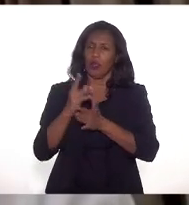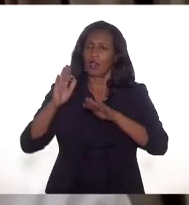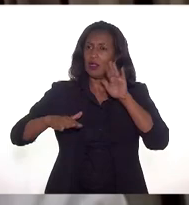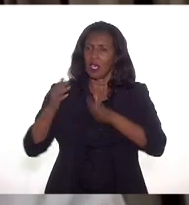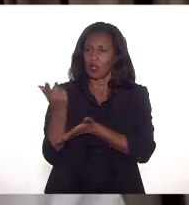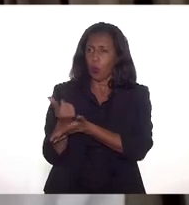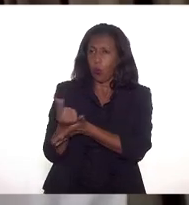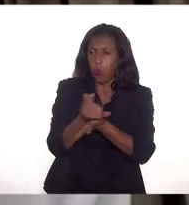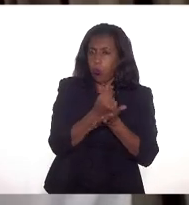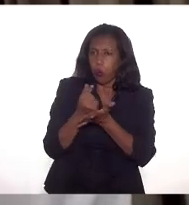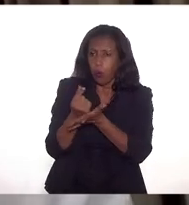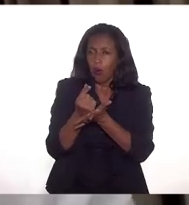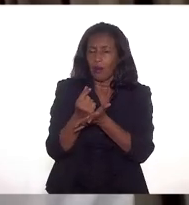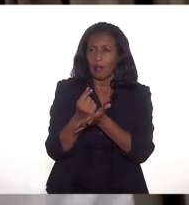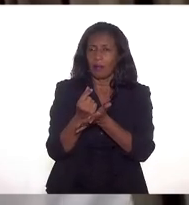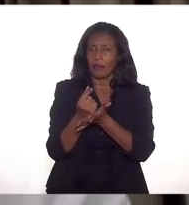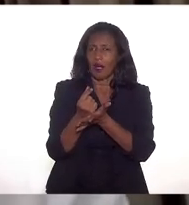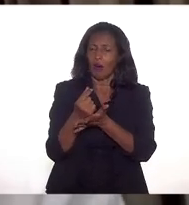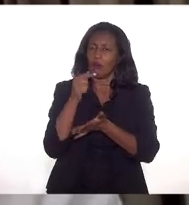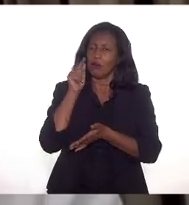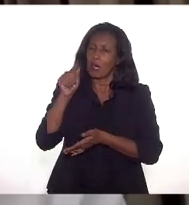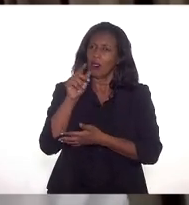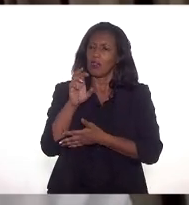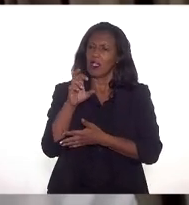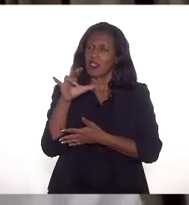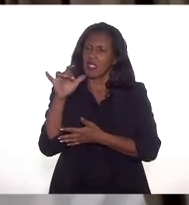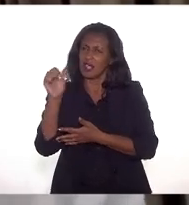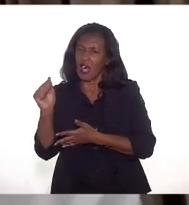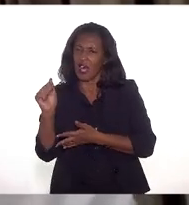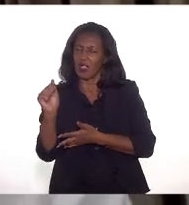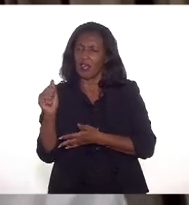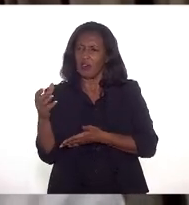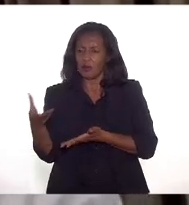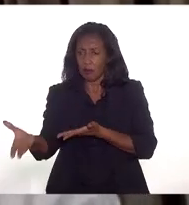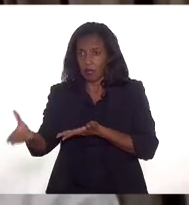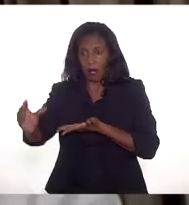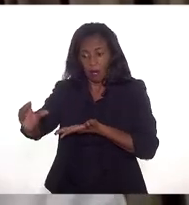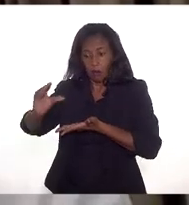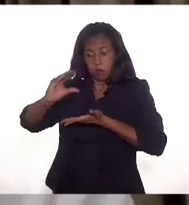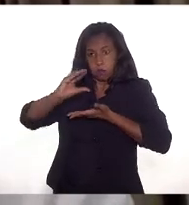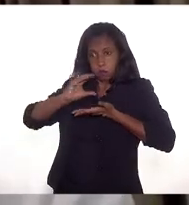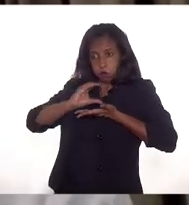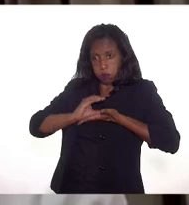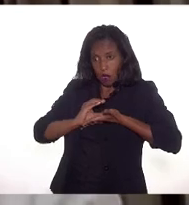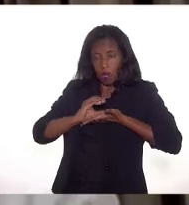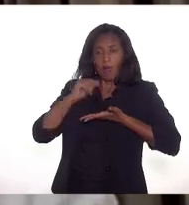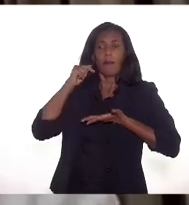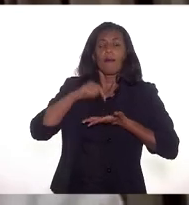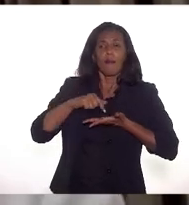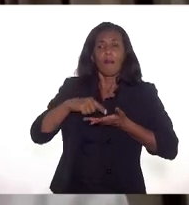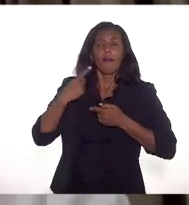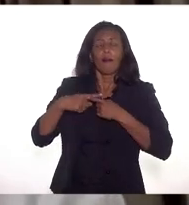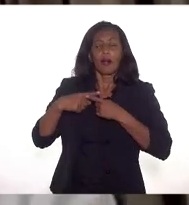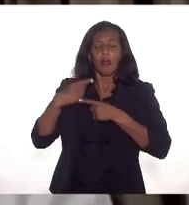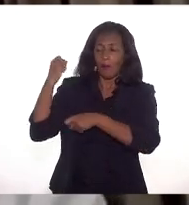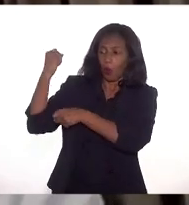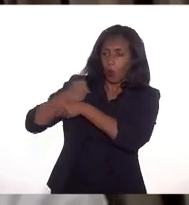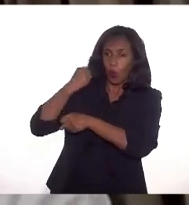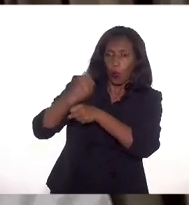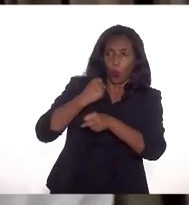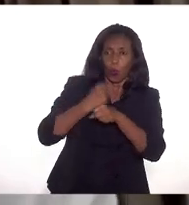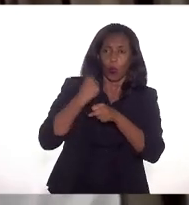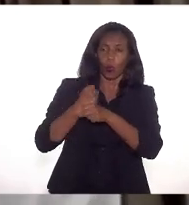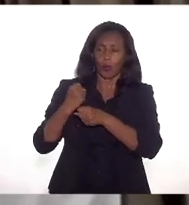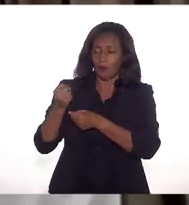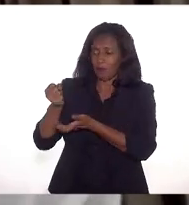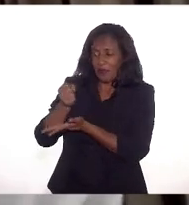SEDAI, ele vai ser uma injeção que nós vamos estar recebendo exatamente para construir essa base